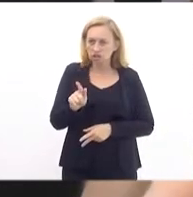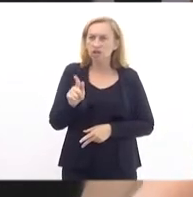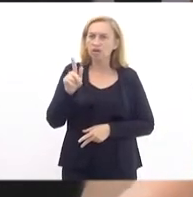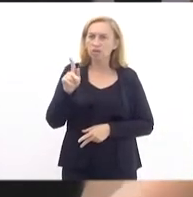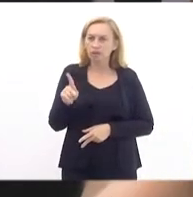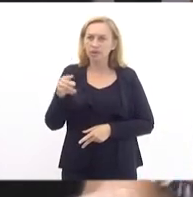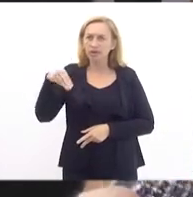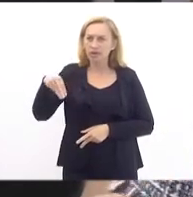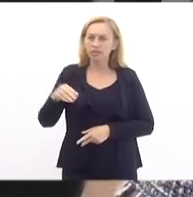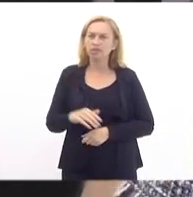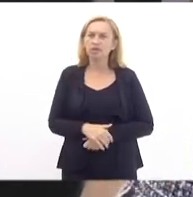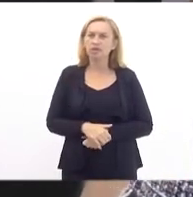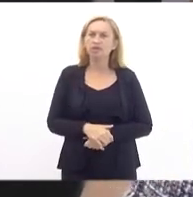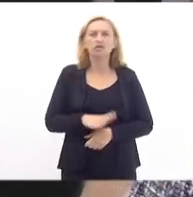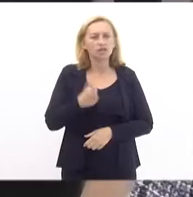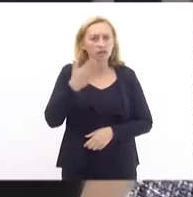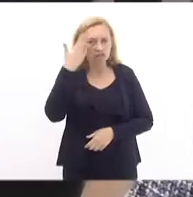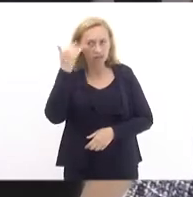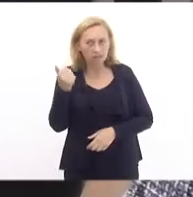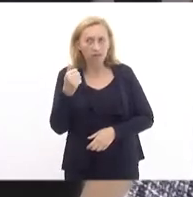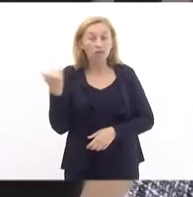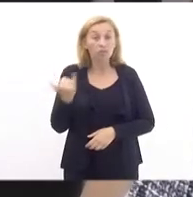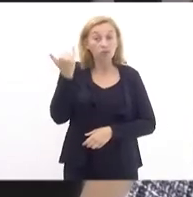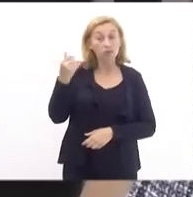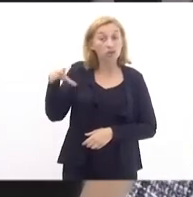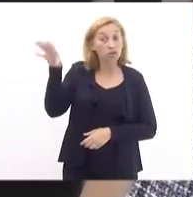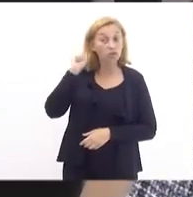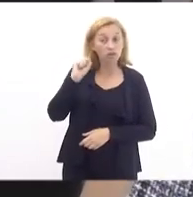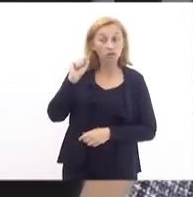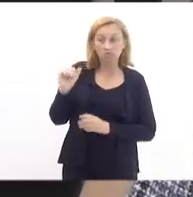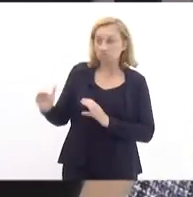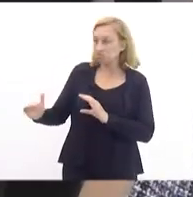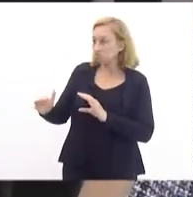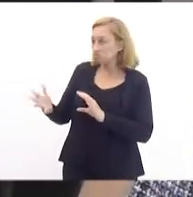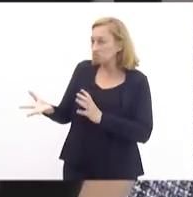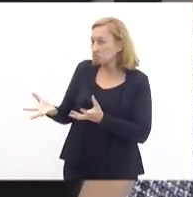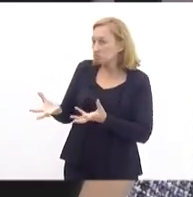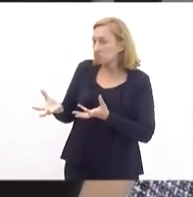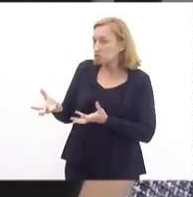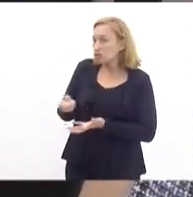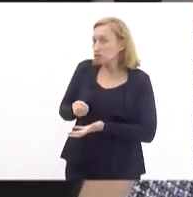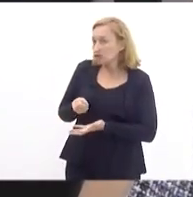já sabe, mas era importante ouvir, porque a gente não recebeu ainda